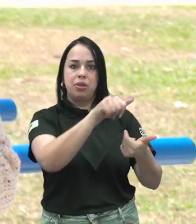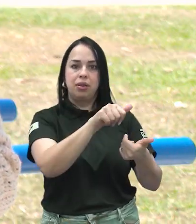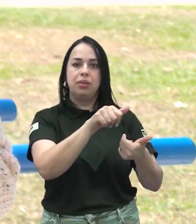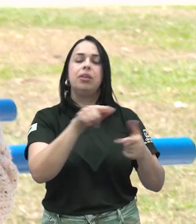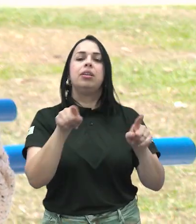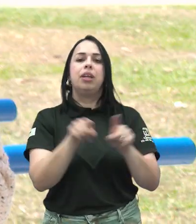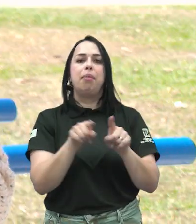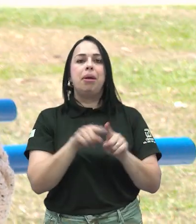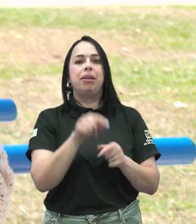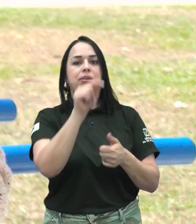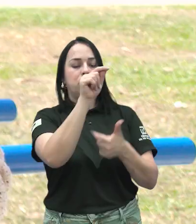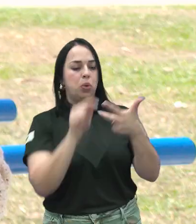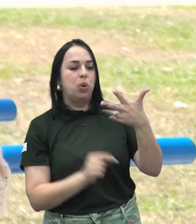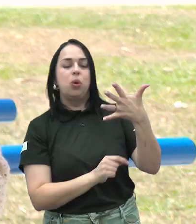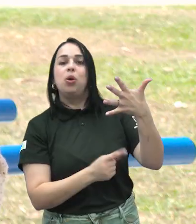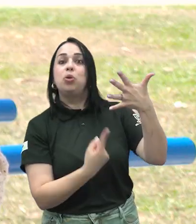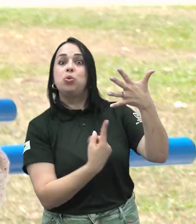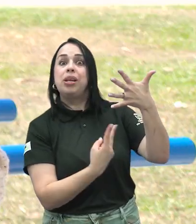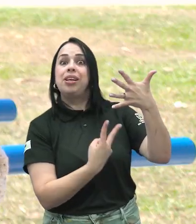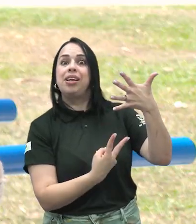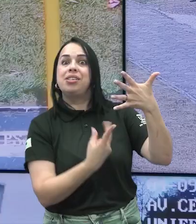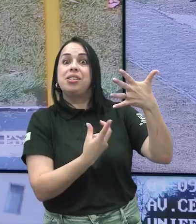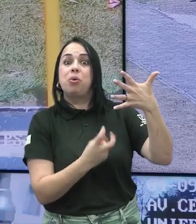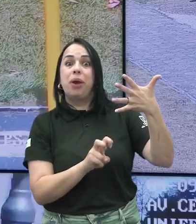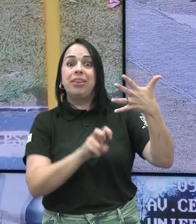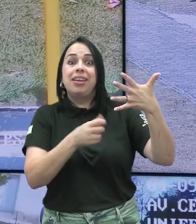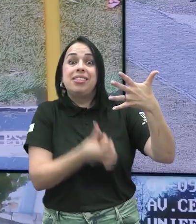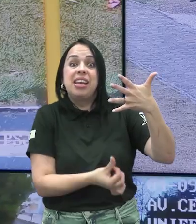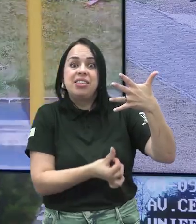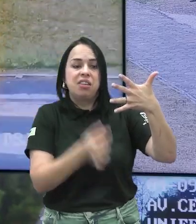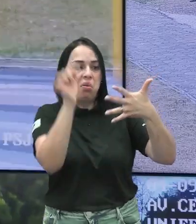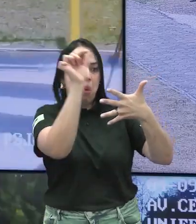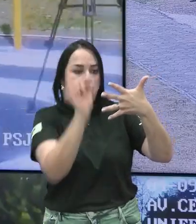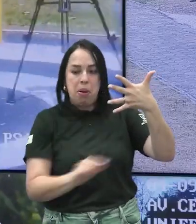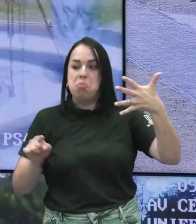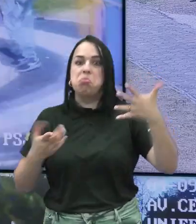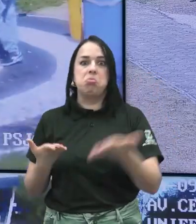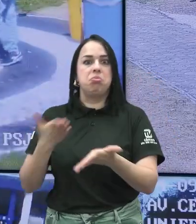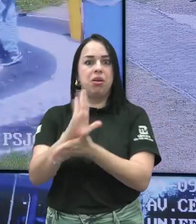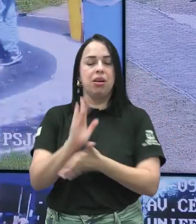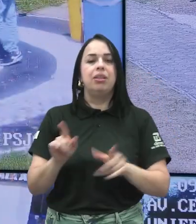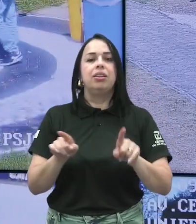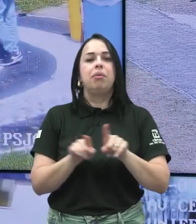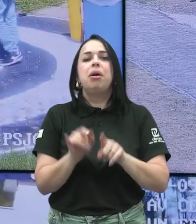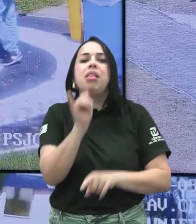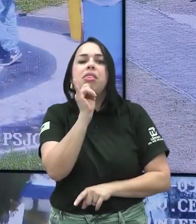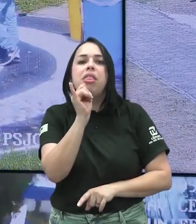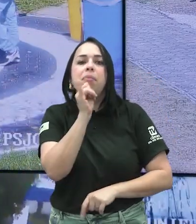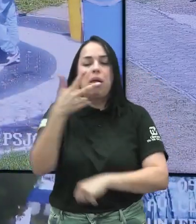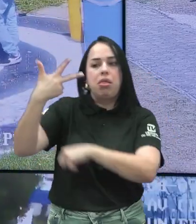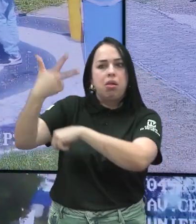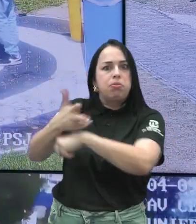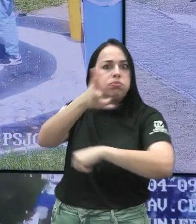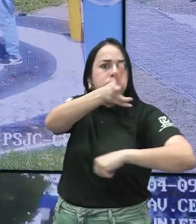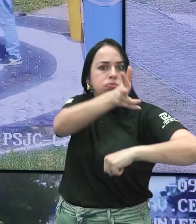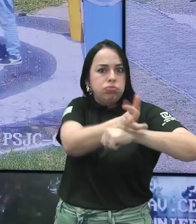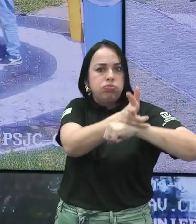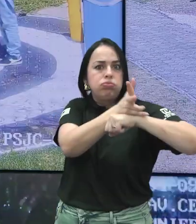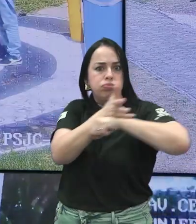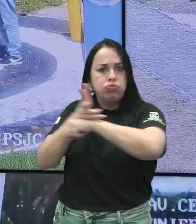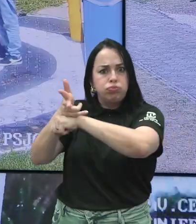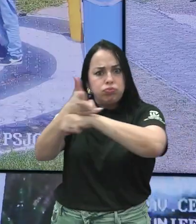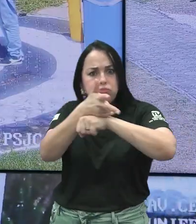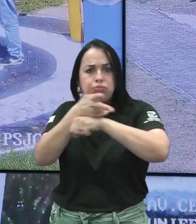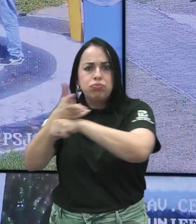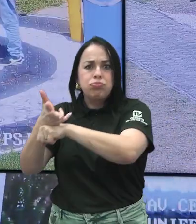em 256 indicadores. Um deles é o uso de sensores e tecnologias na gestão urbana, como